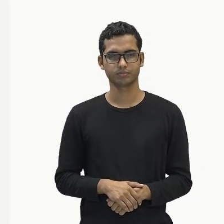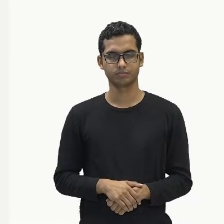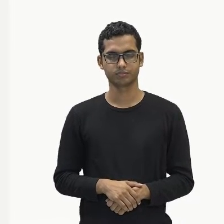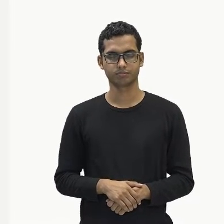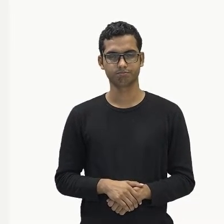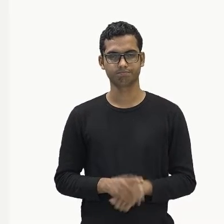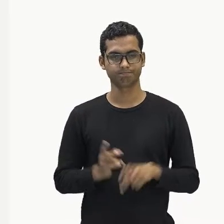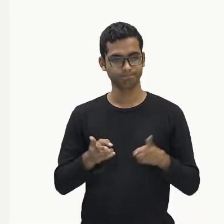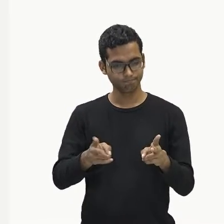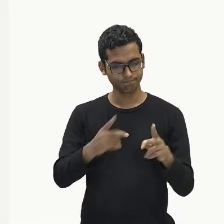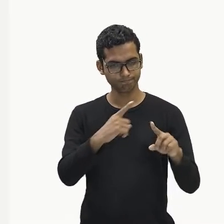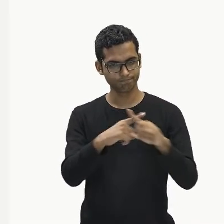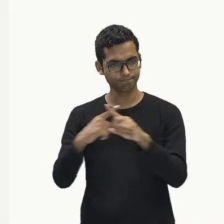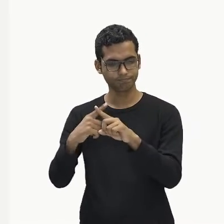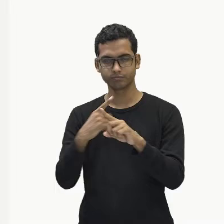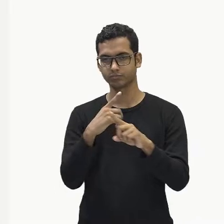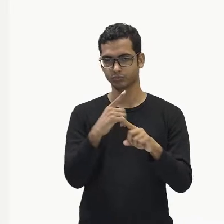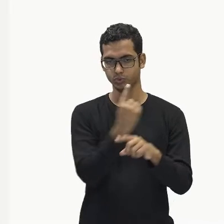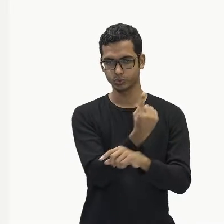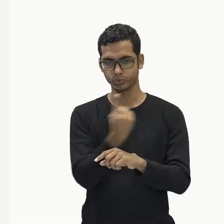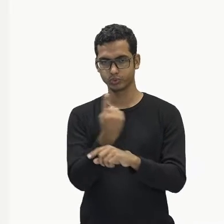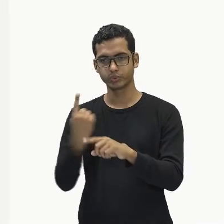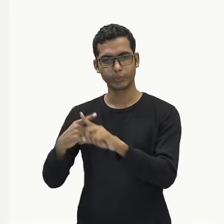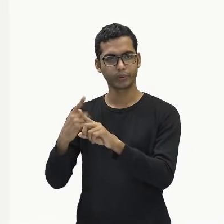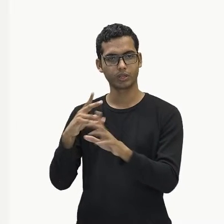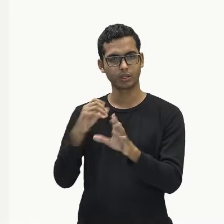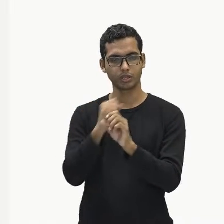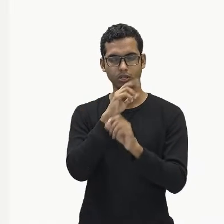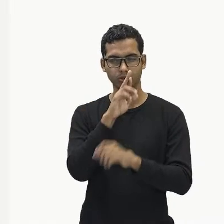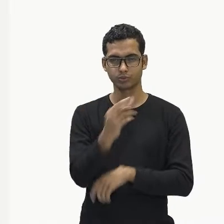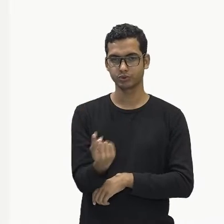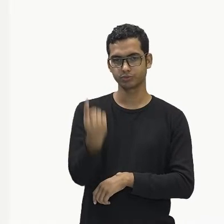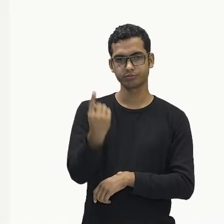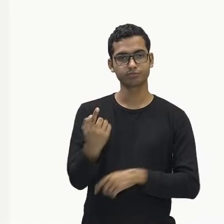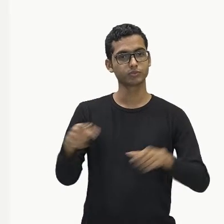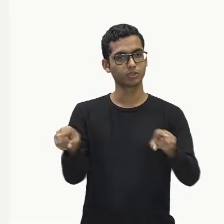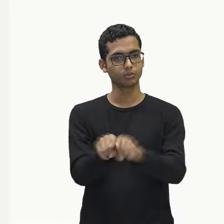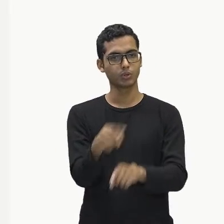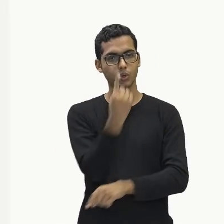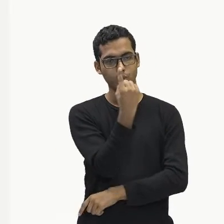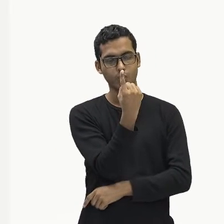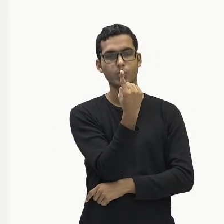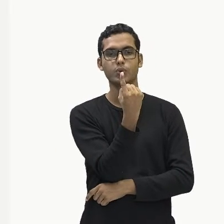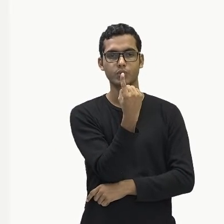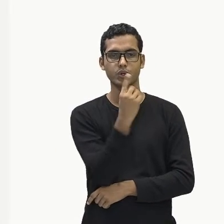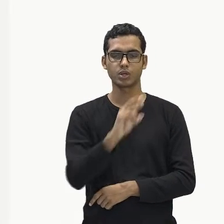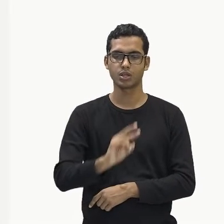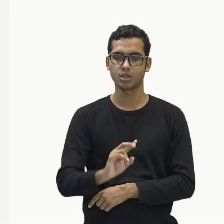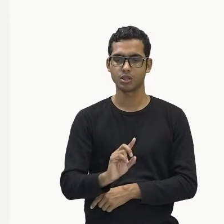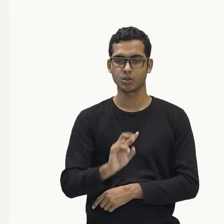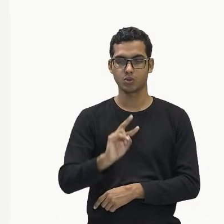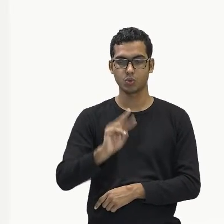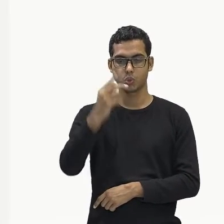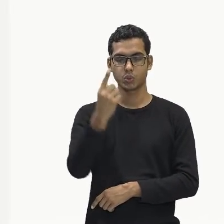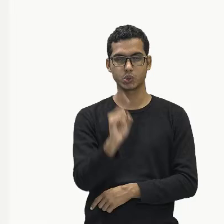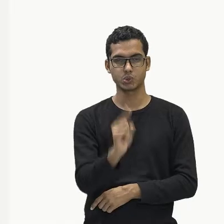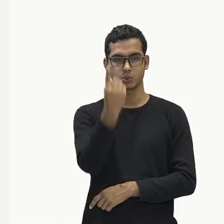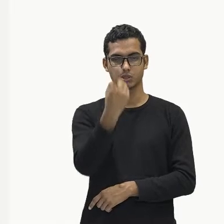ser sempre 1. Aí o próximo, 1 elevado a 15. Nós teríamos aqui o número